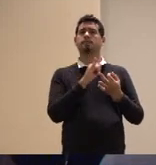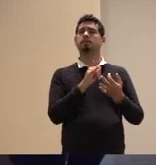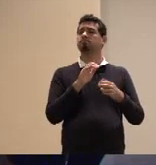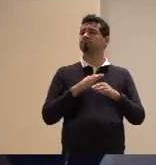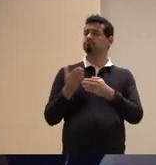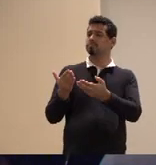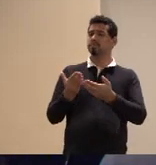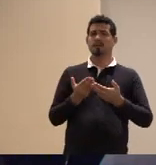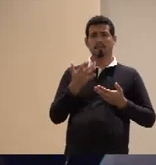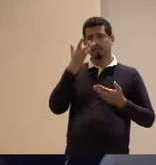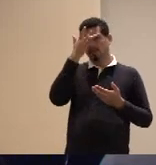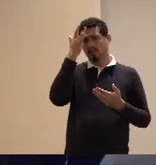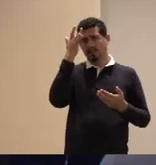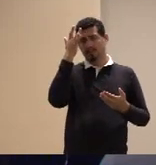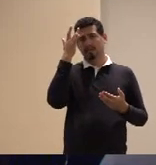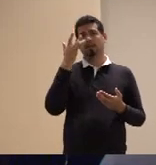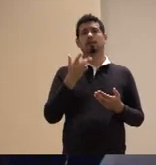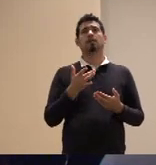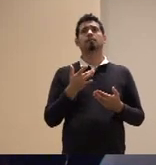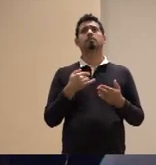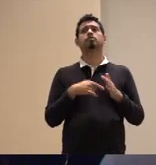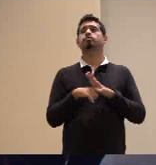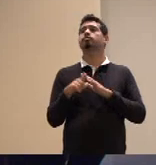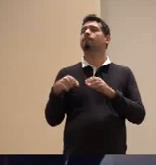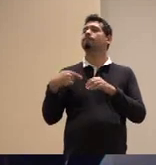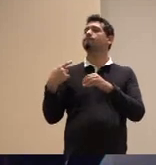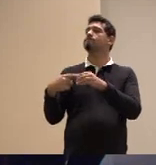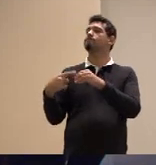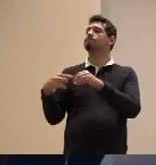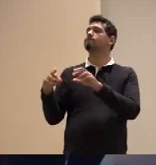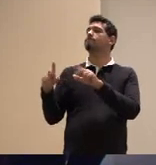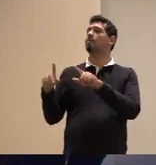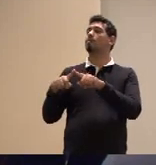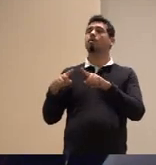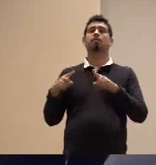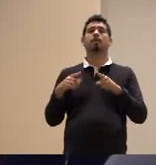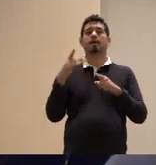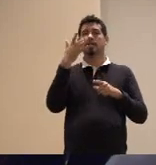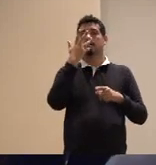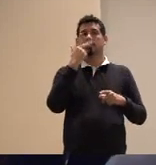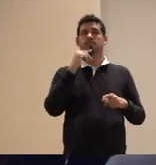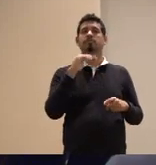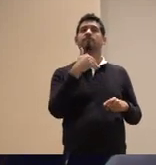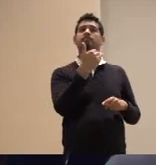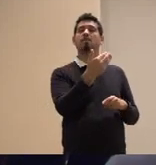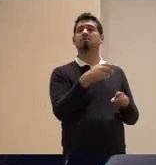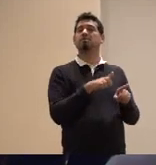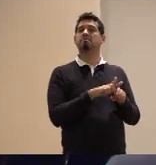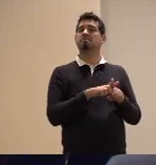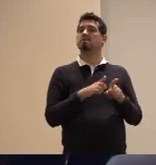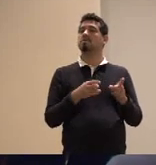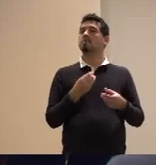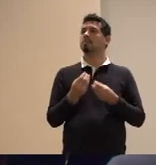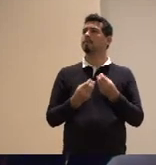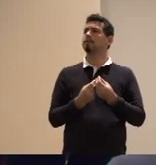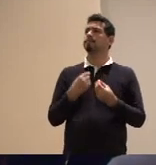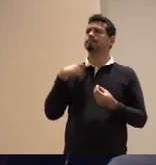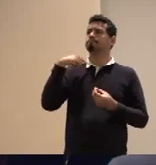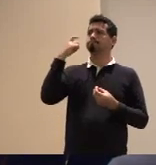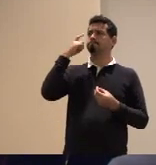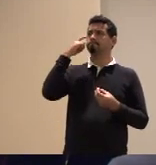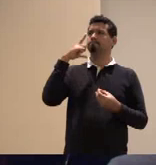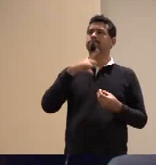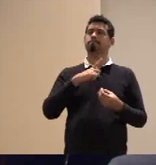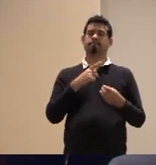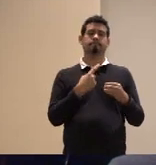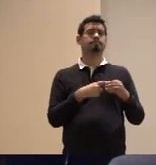pessoas, justamente assim, essa questão de trazer pessoas de fora ou levar as crianças para fora. Né? É uma questão que a gente tem lá na nossa